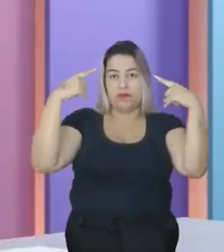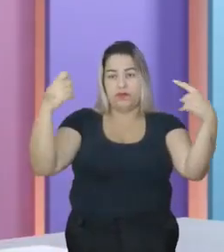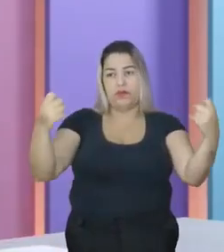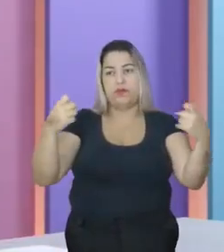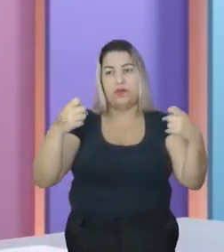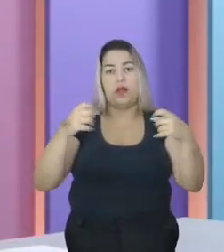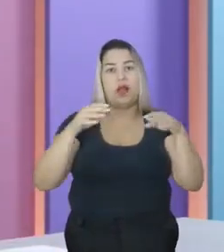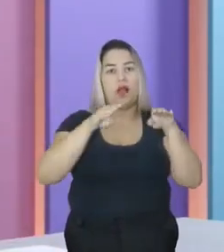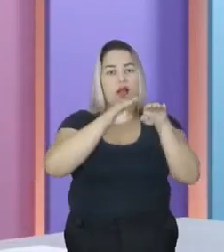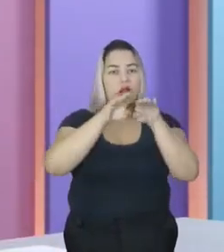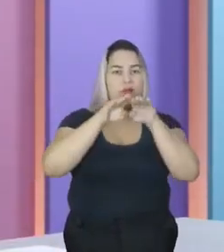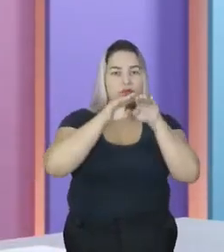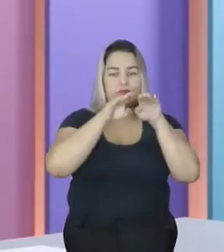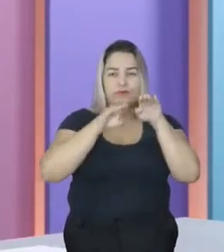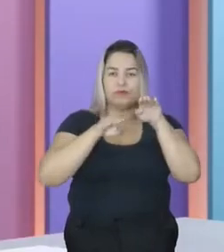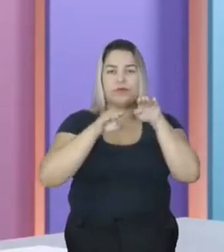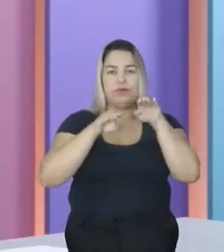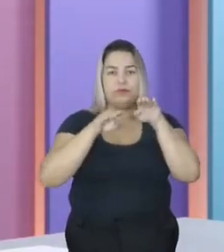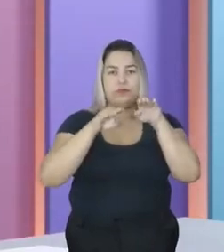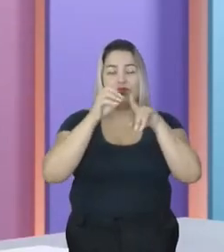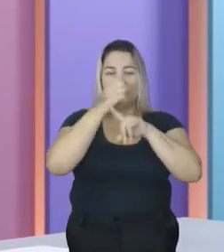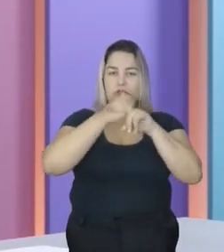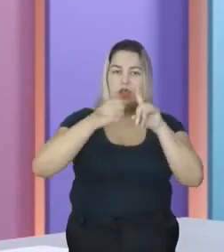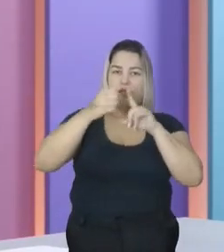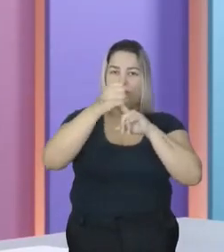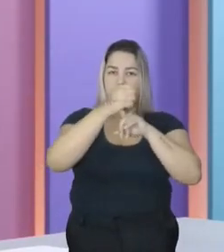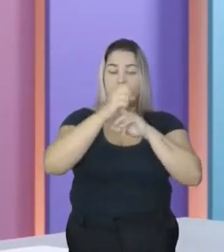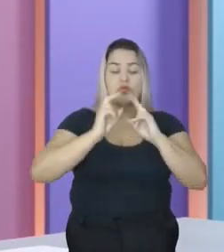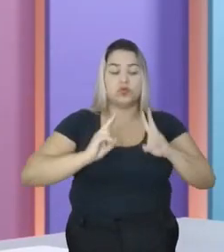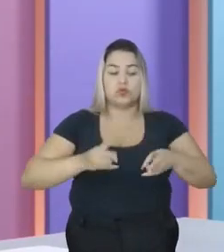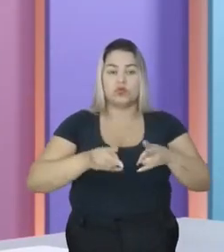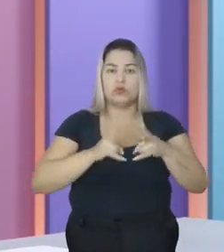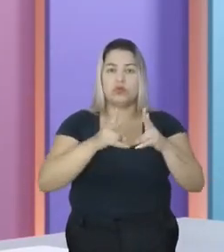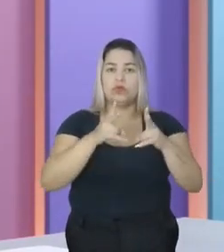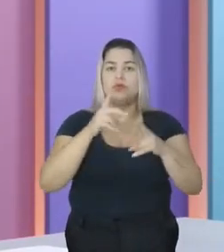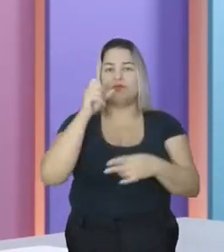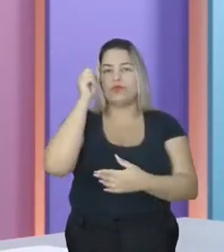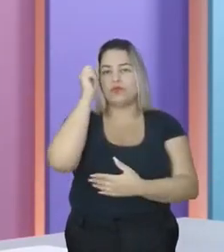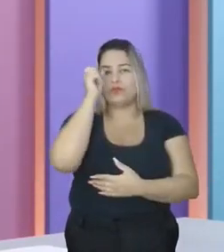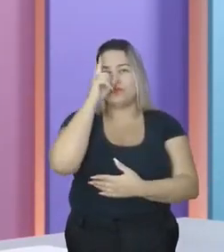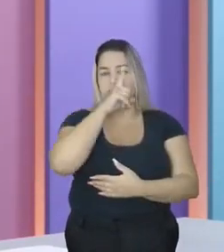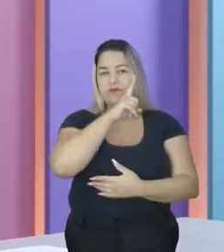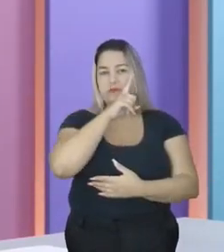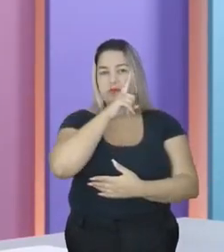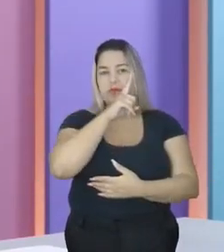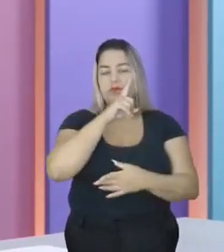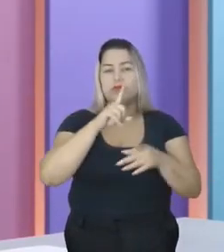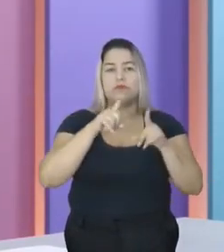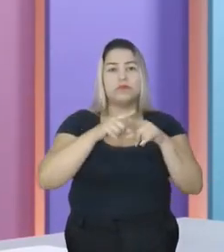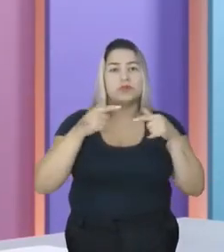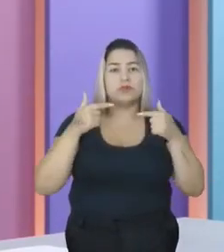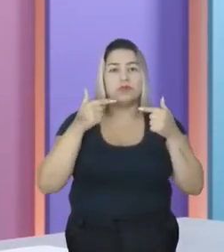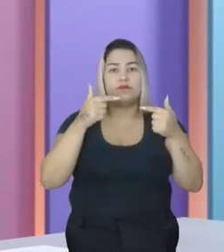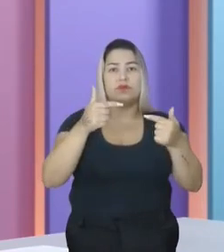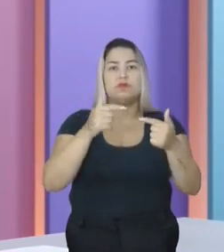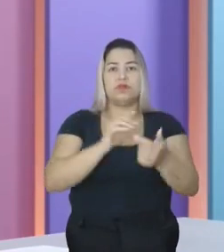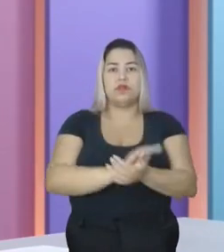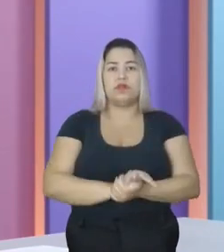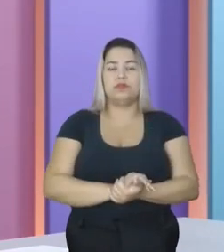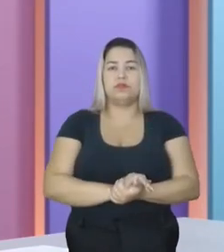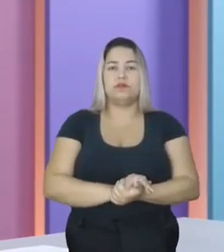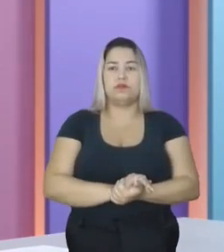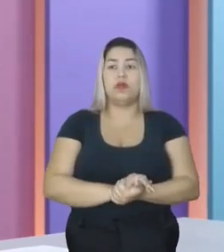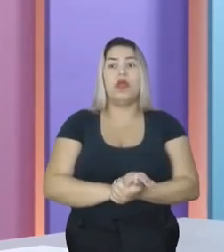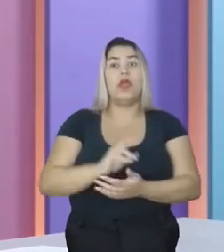as desigualdades sociais e raciais que persistem e é tão difícil de serem enfrentadas. É